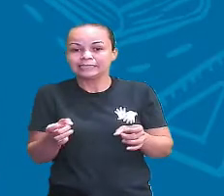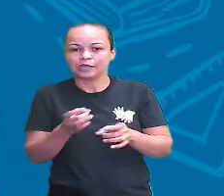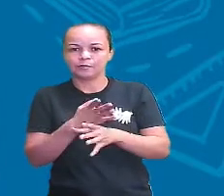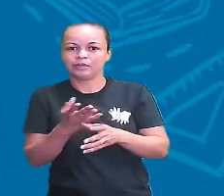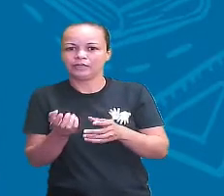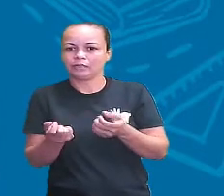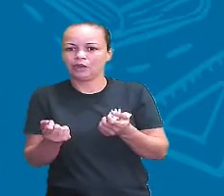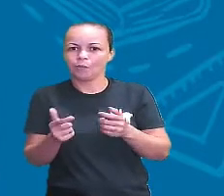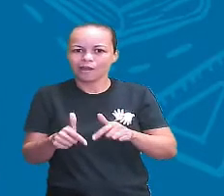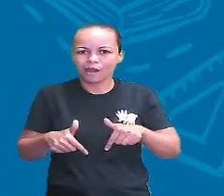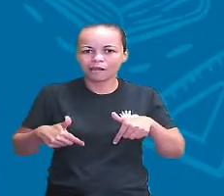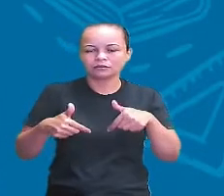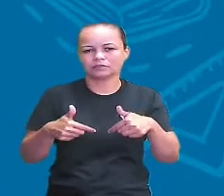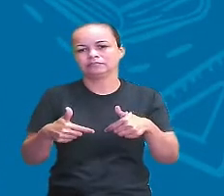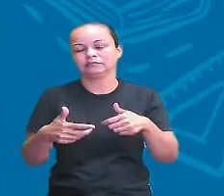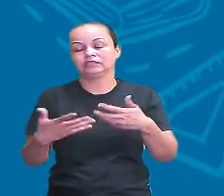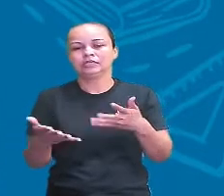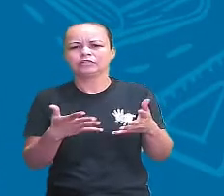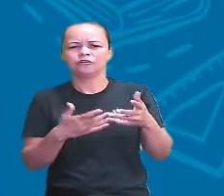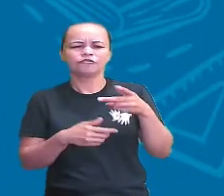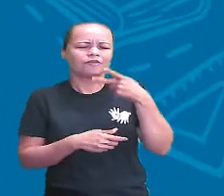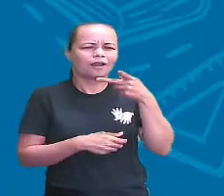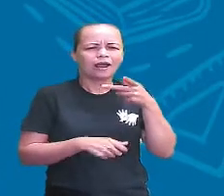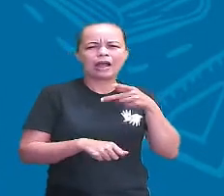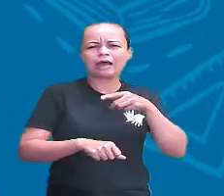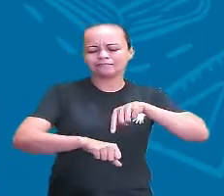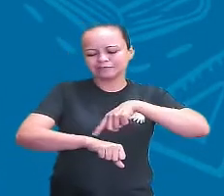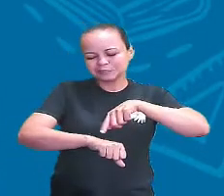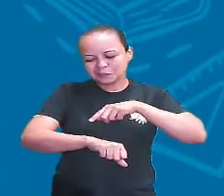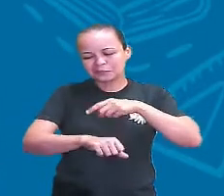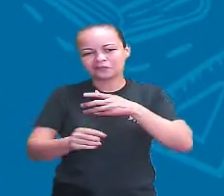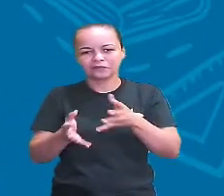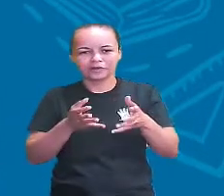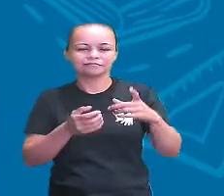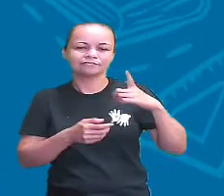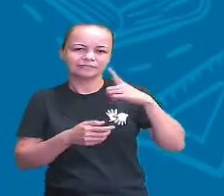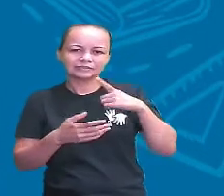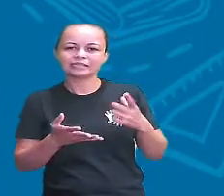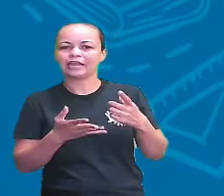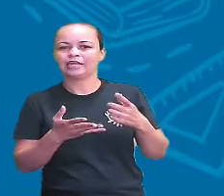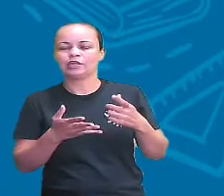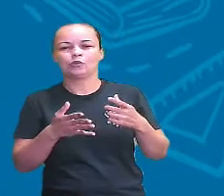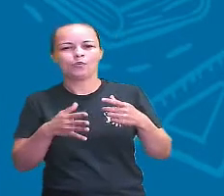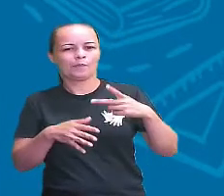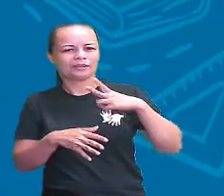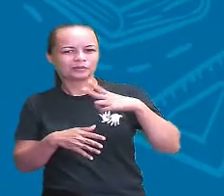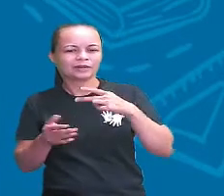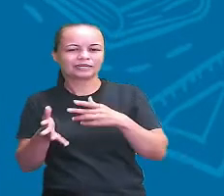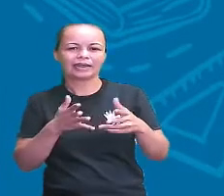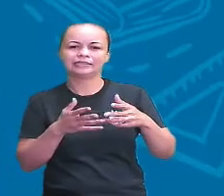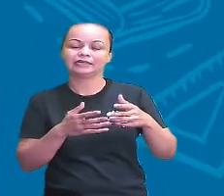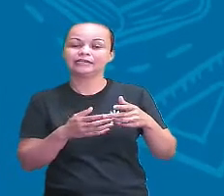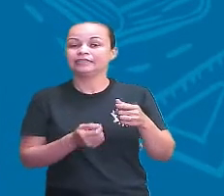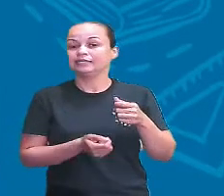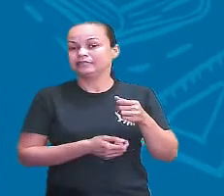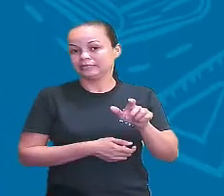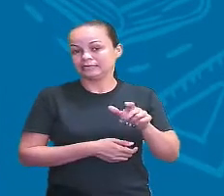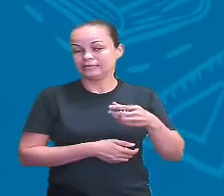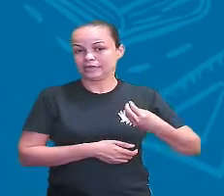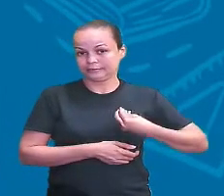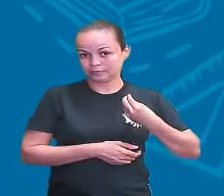tudo a ver. E falar de hora, a gente tem umas particularidades que existem na língua inglesa e que não existe também na língua